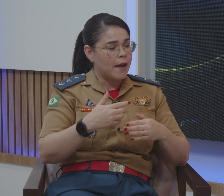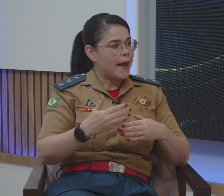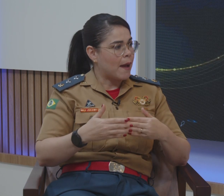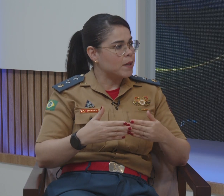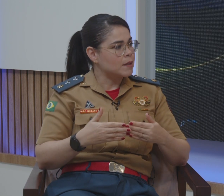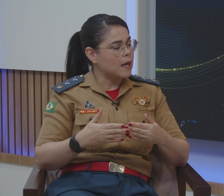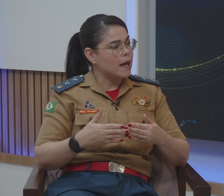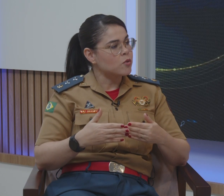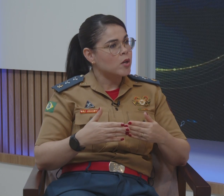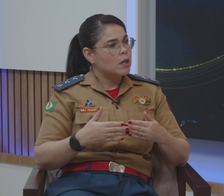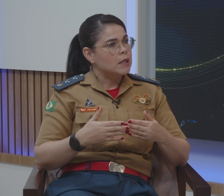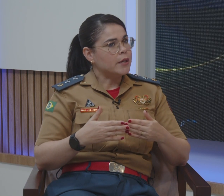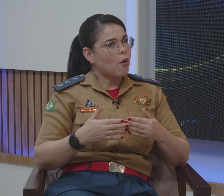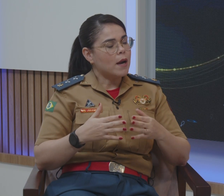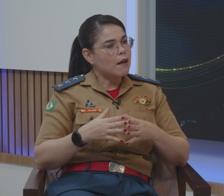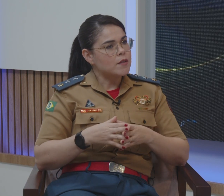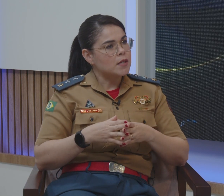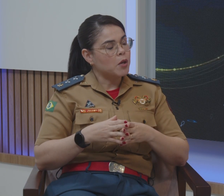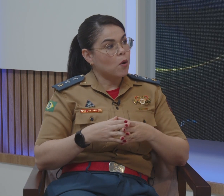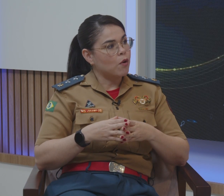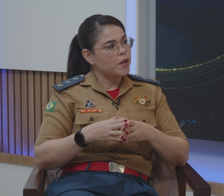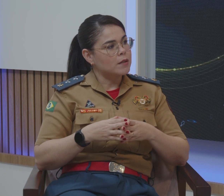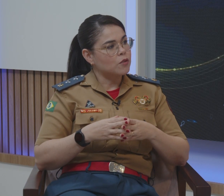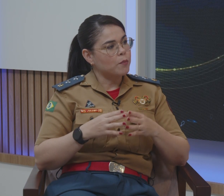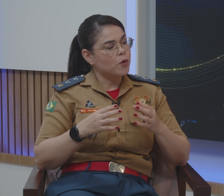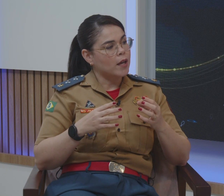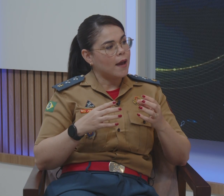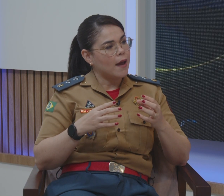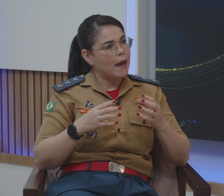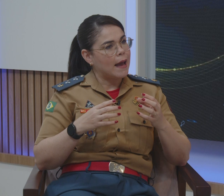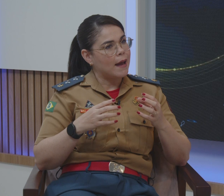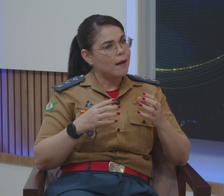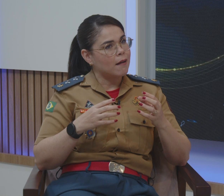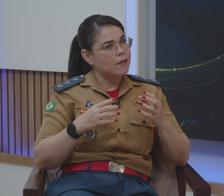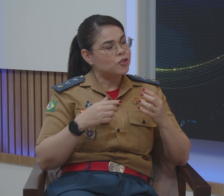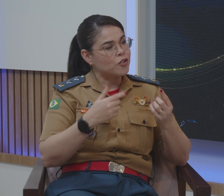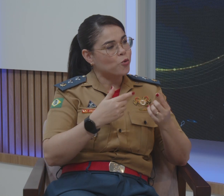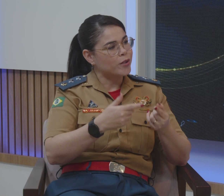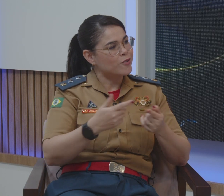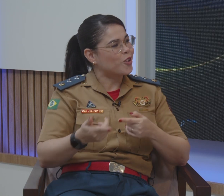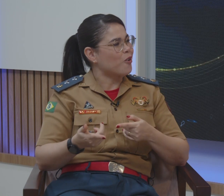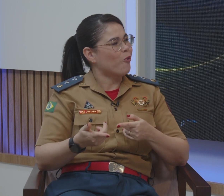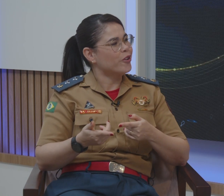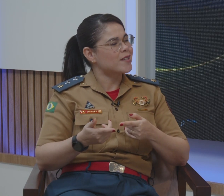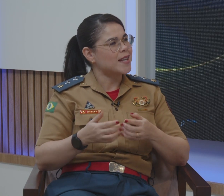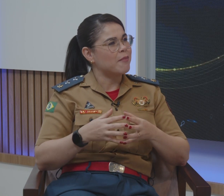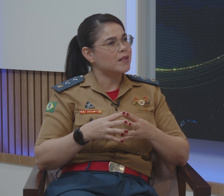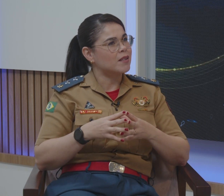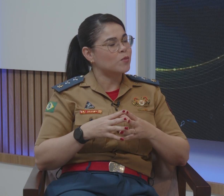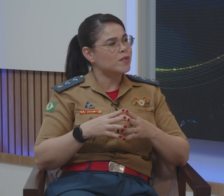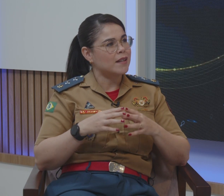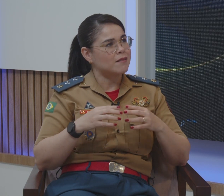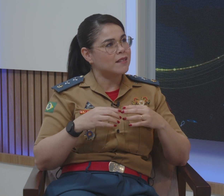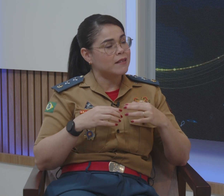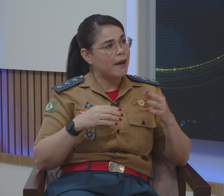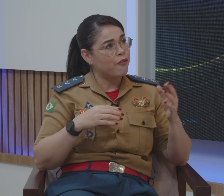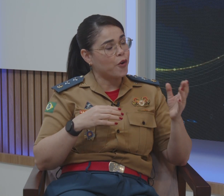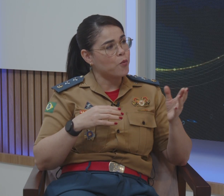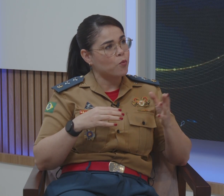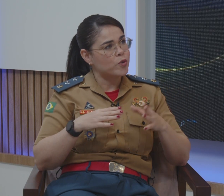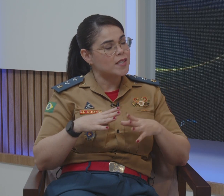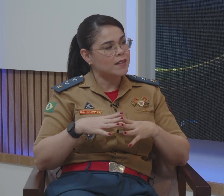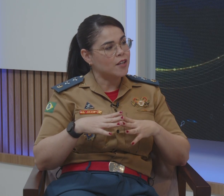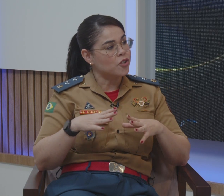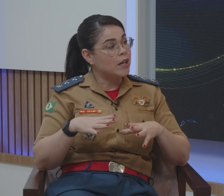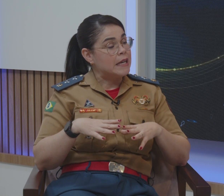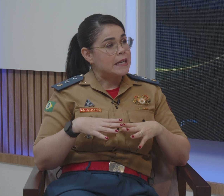tentar reabilitá-los. E eu olhava assim, me comovia tanto, porque era gente cuidando de quem cuida, sabe? Então, foi